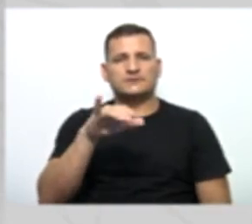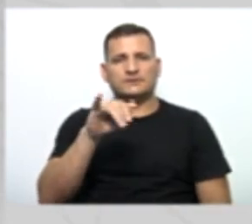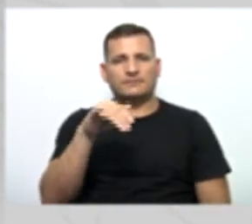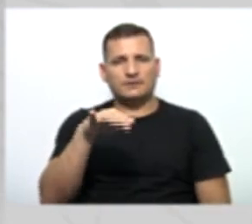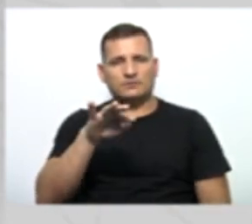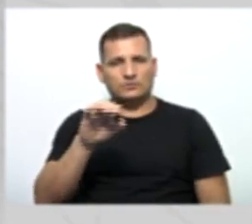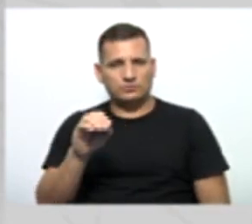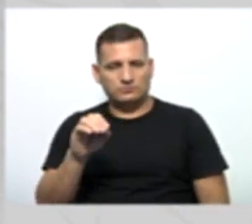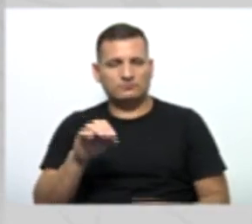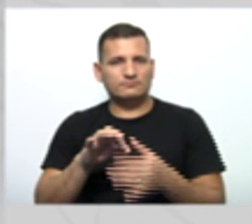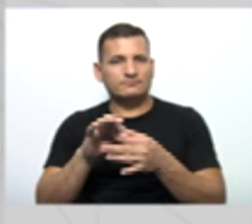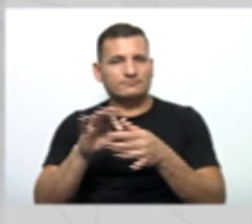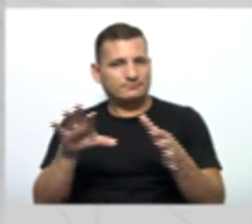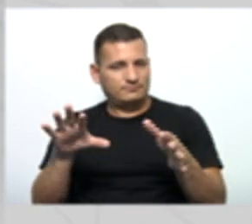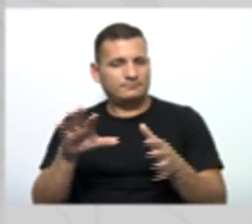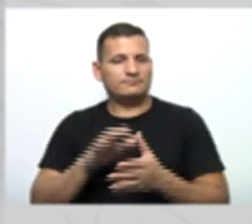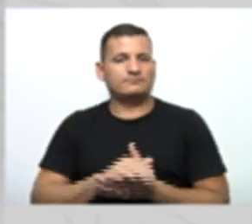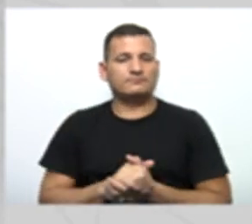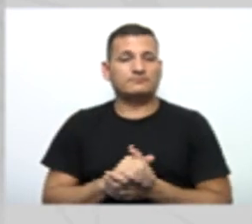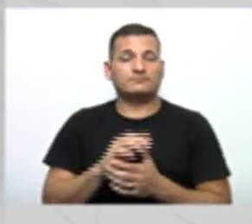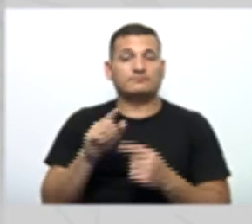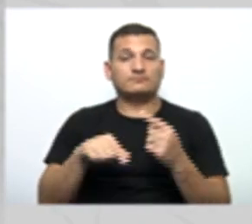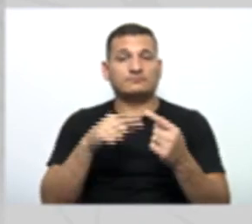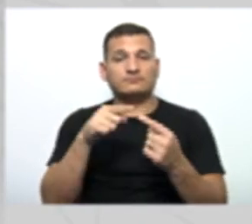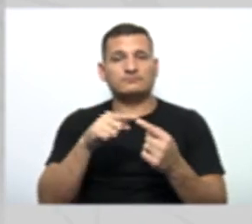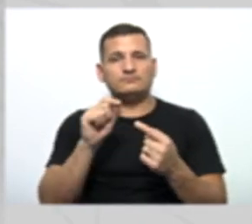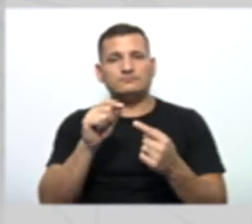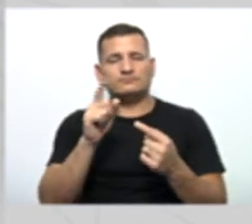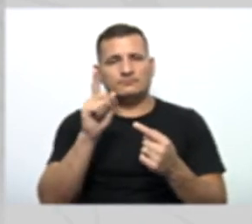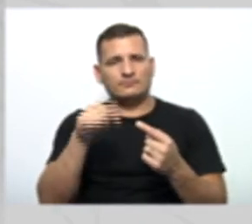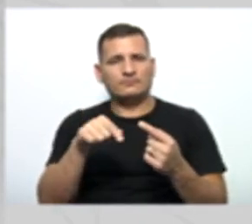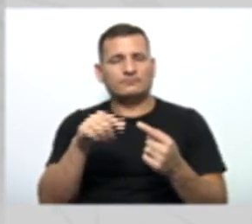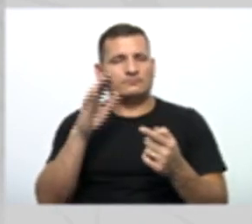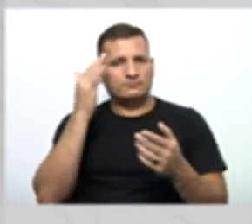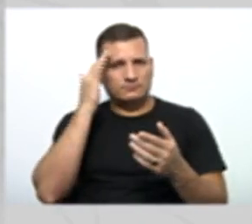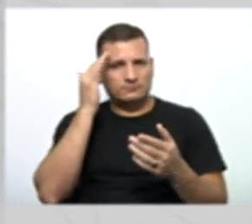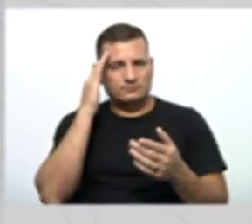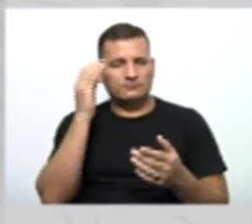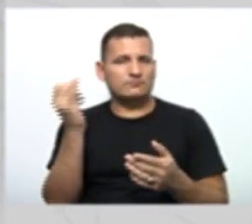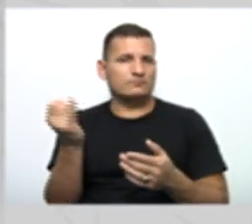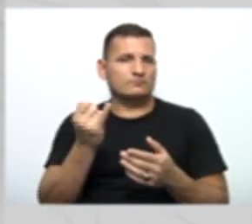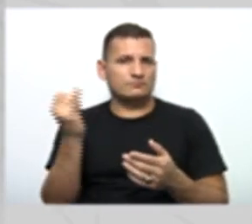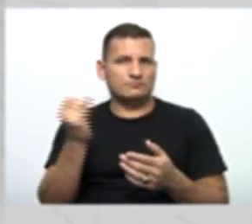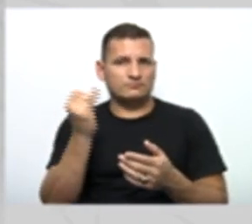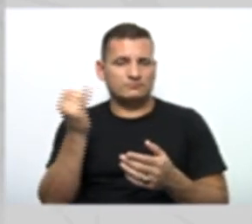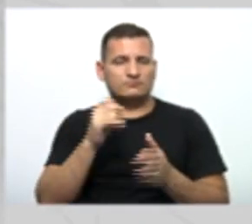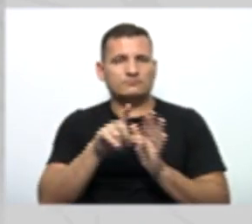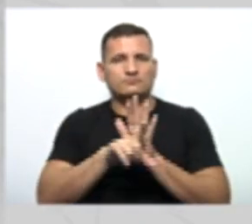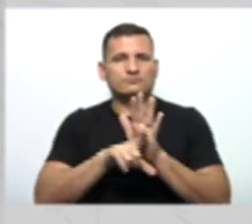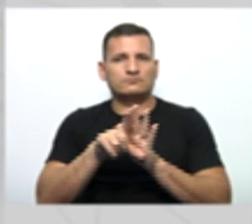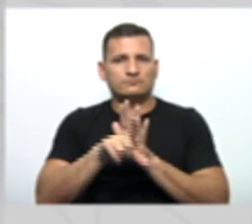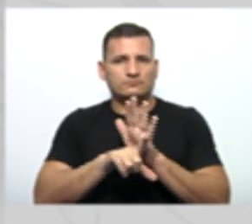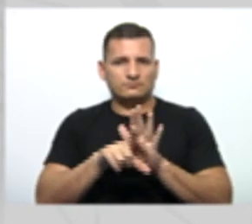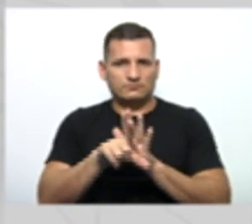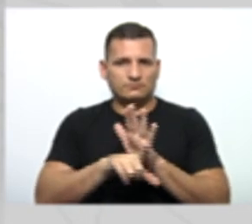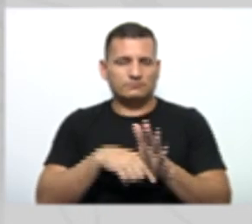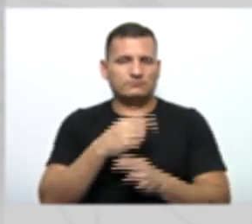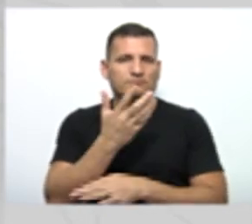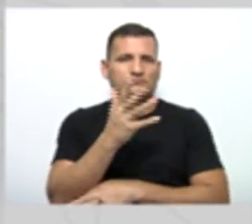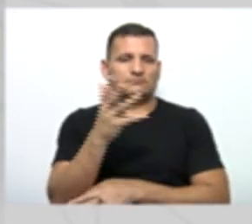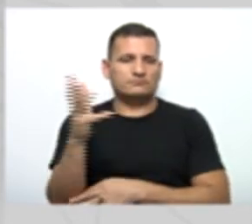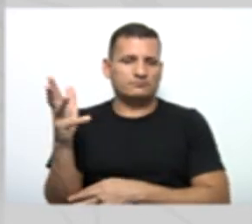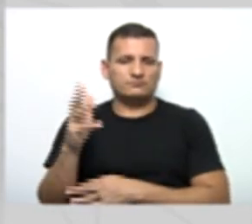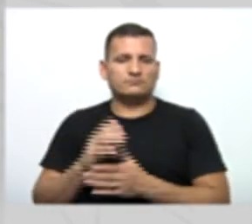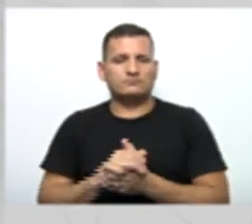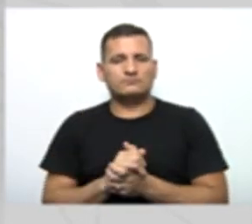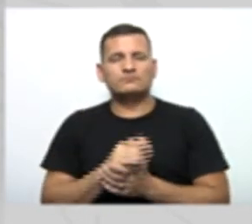O objetivo é que vocês entendam a importância da legislação ambiental, conheçam as